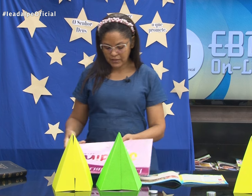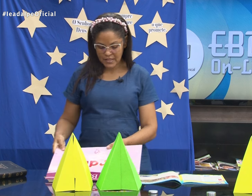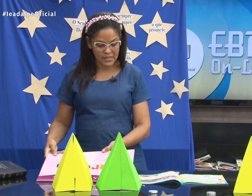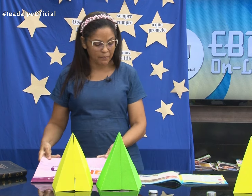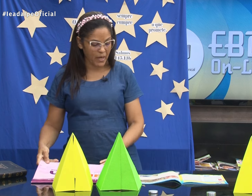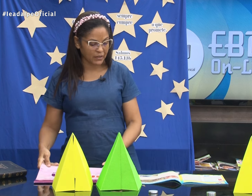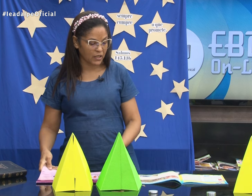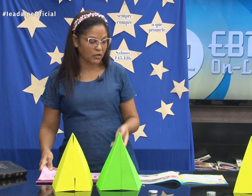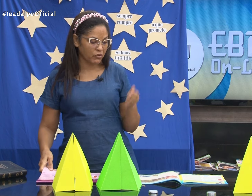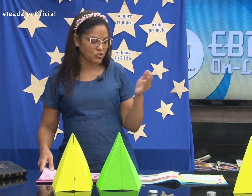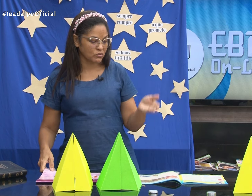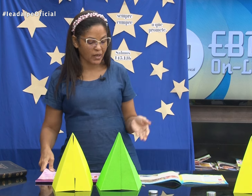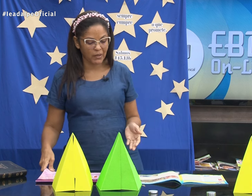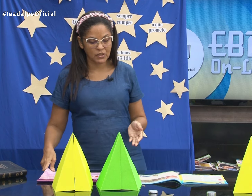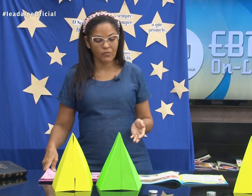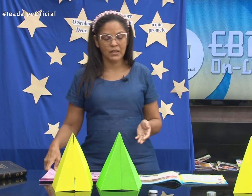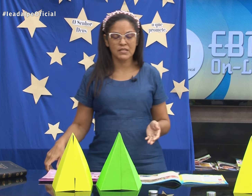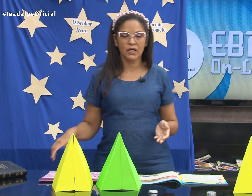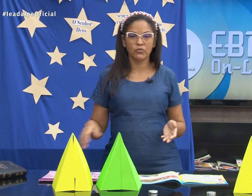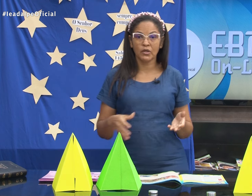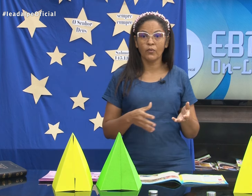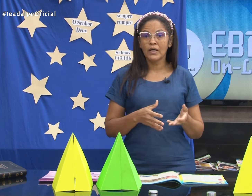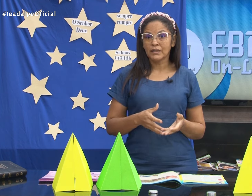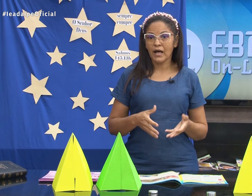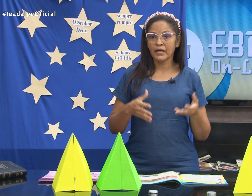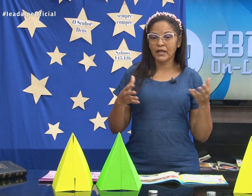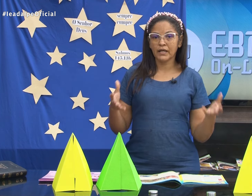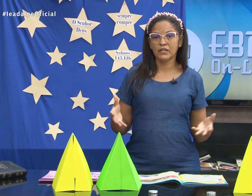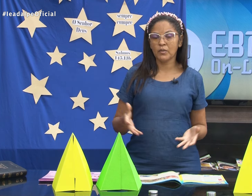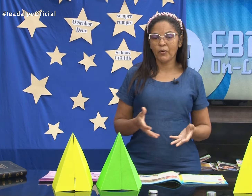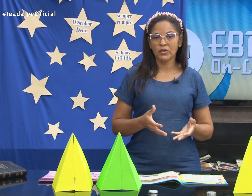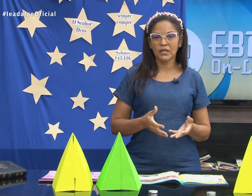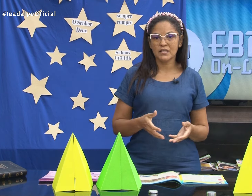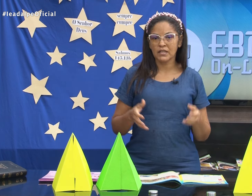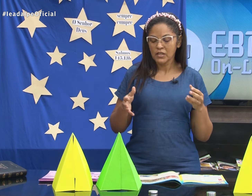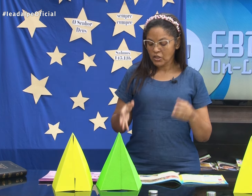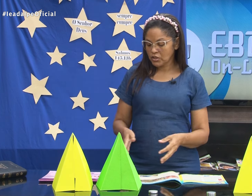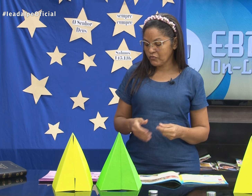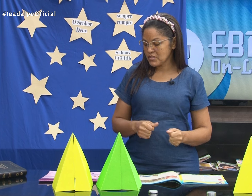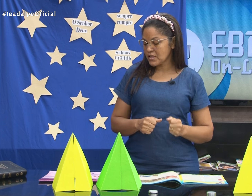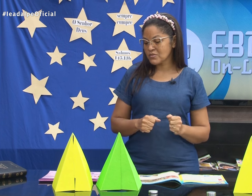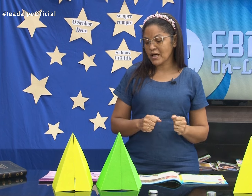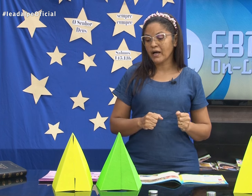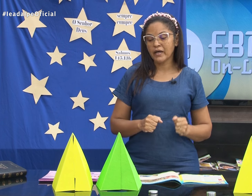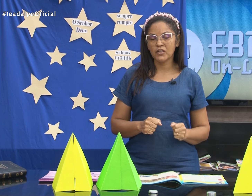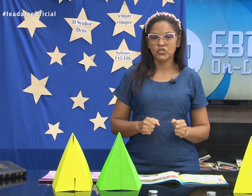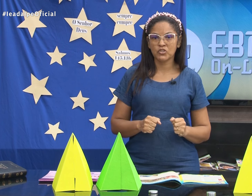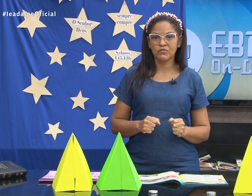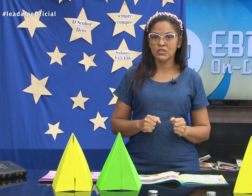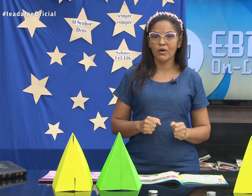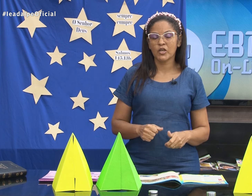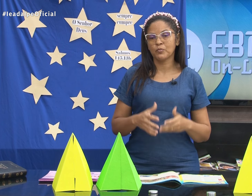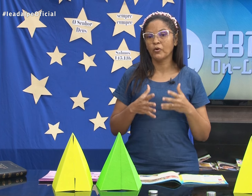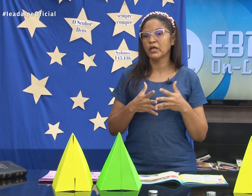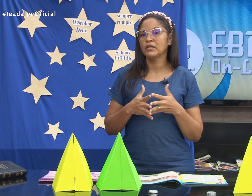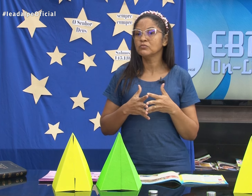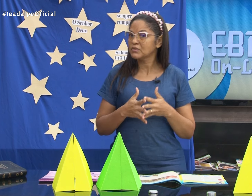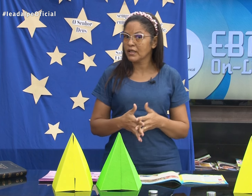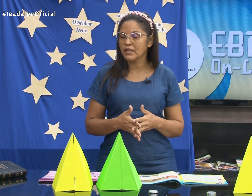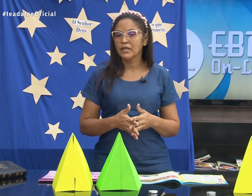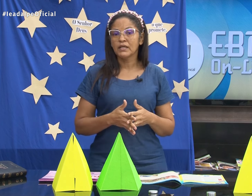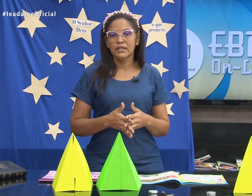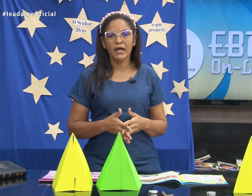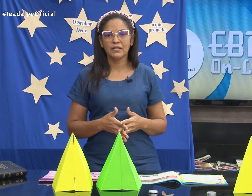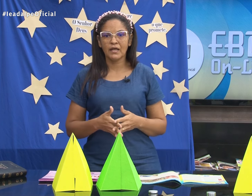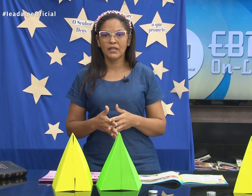encarte da CPAD que vem juntamente com a lição então daí a grande importância de você usar estes visuais porque não